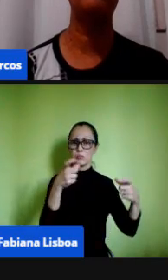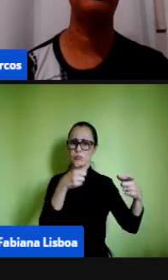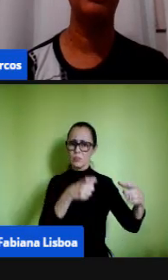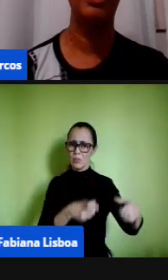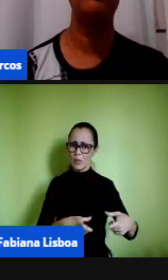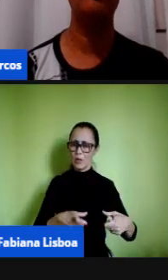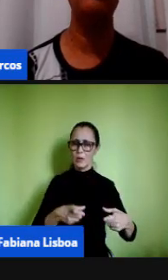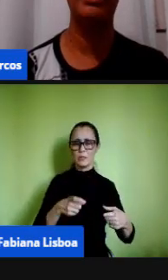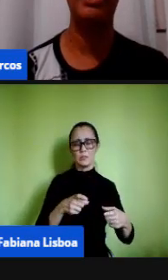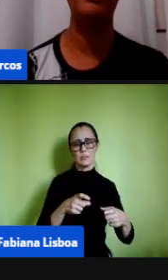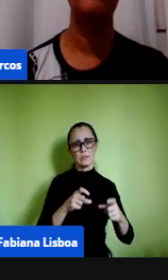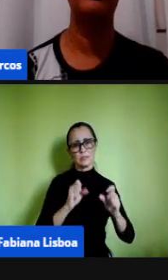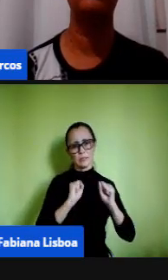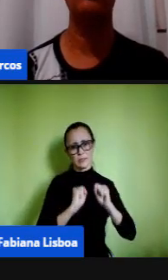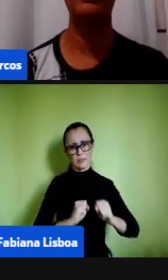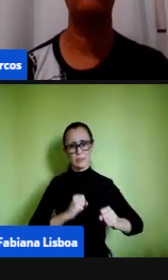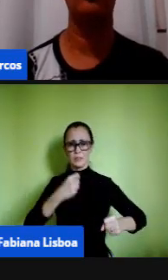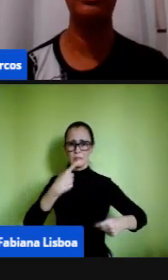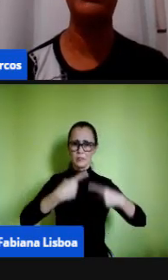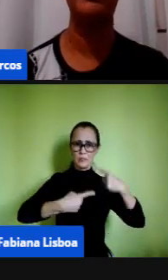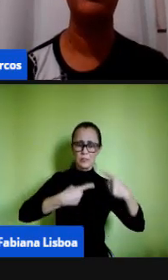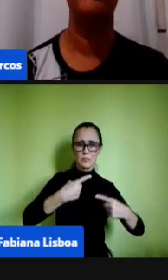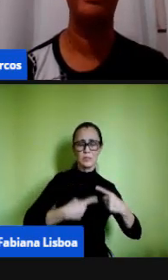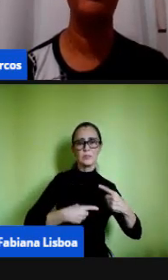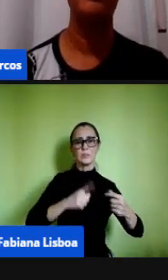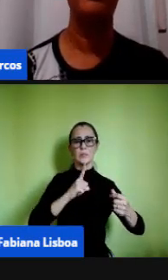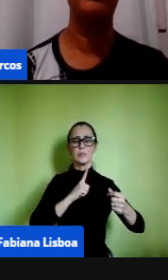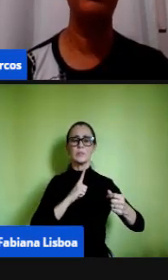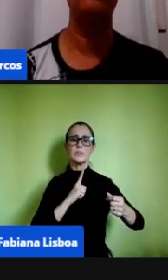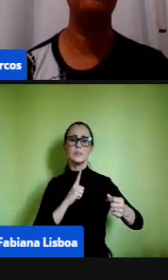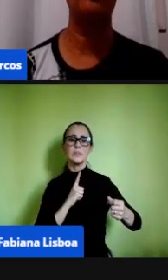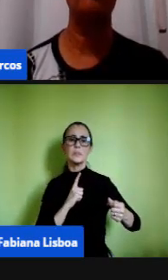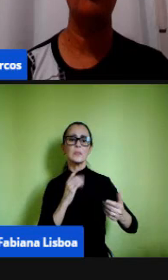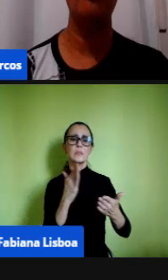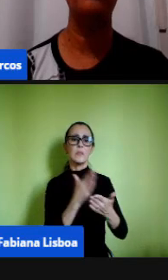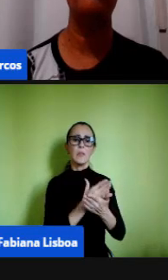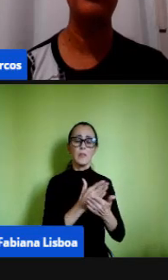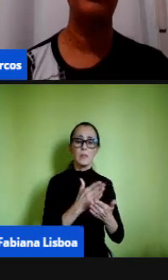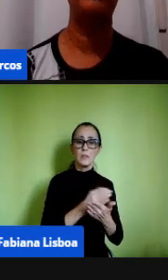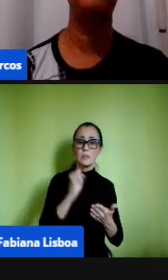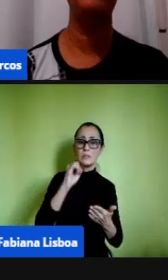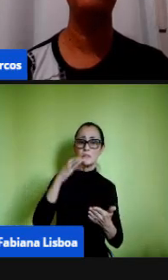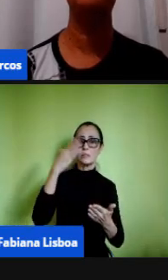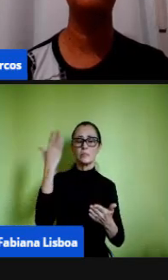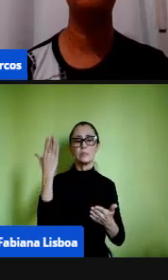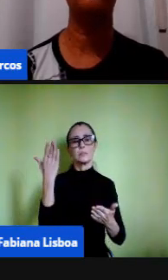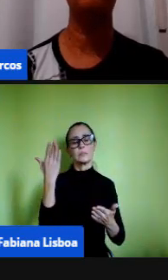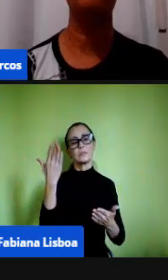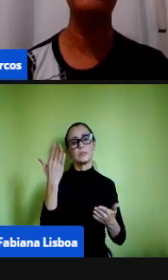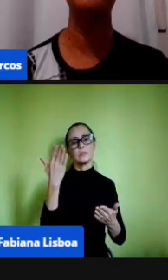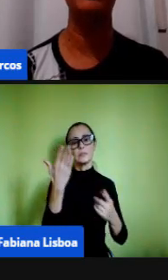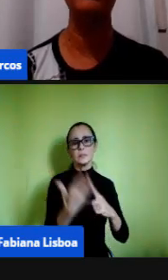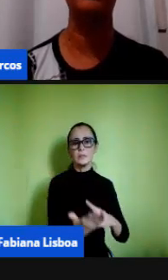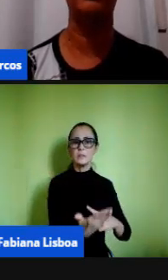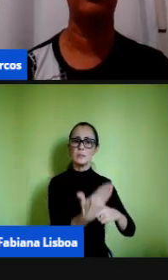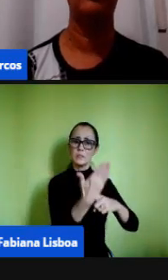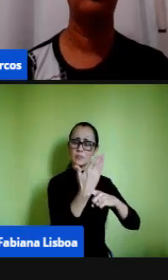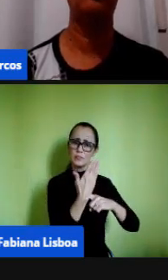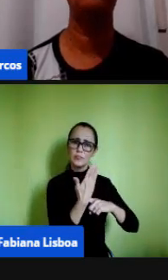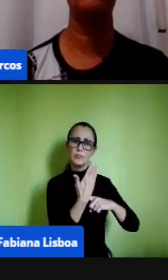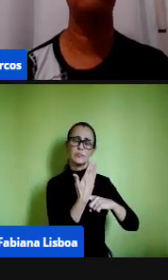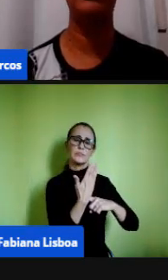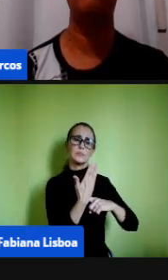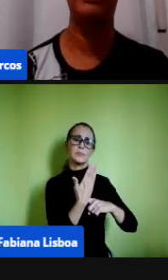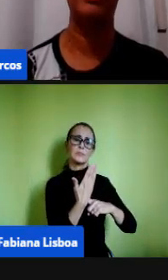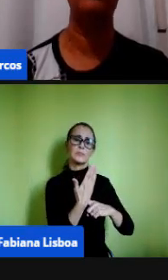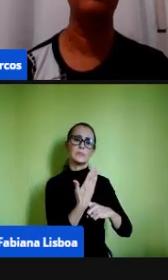onde nós vamos encontrar situações, né, que nos promovam e que, de certa forma, facilitem